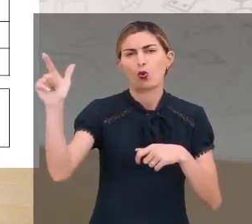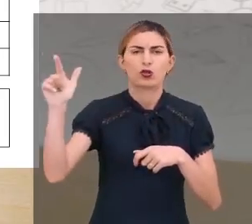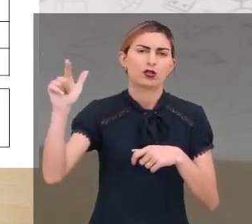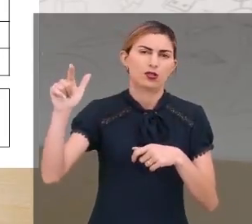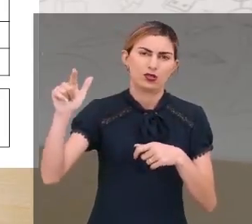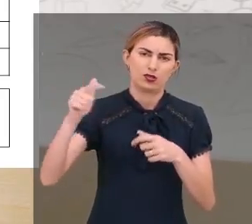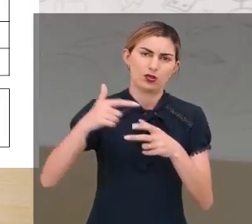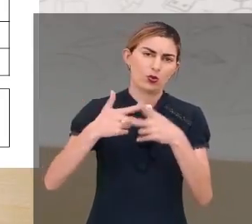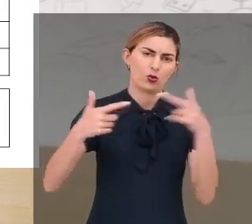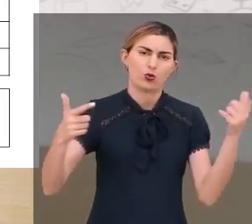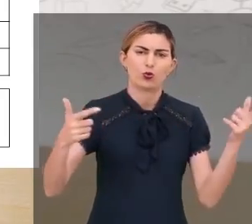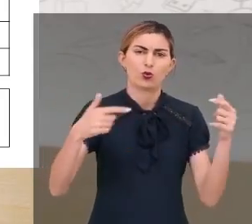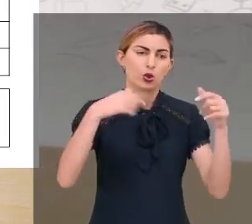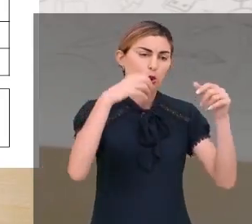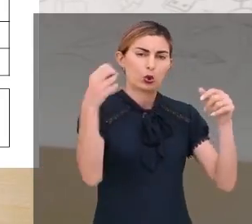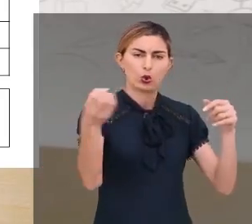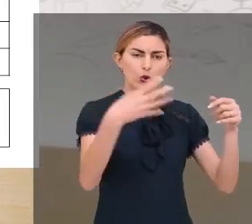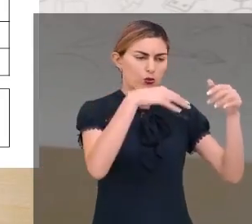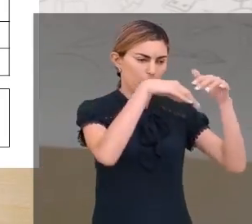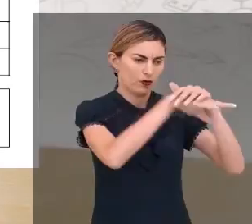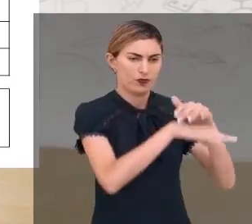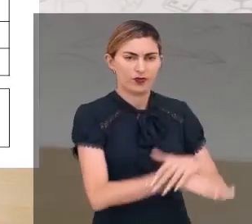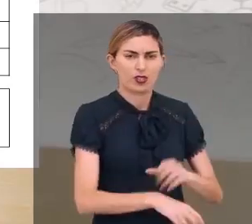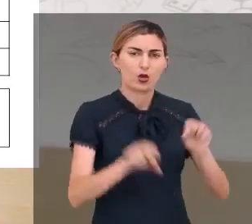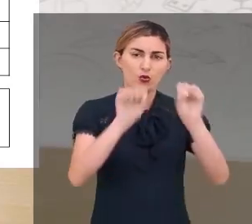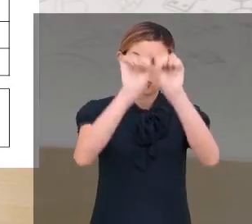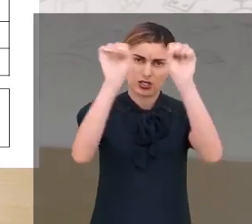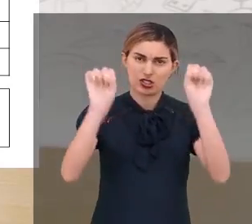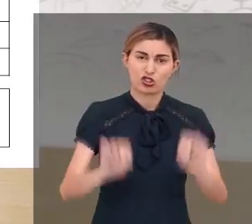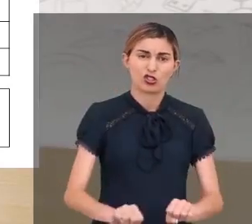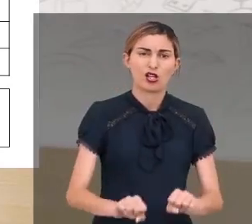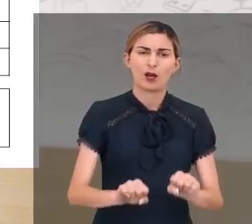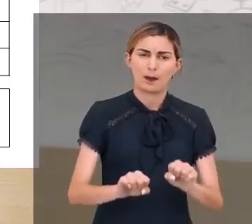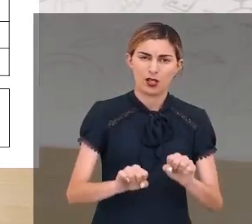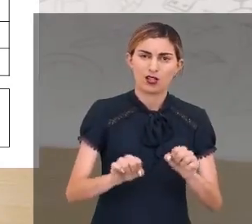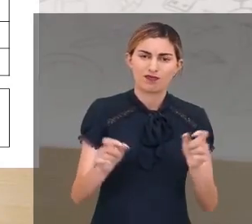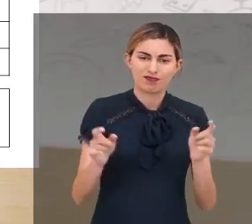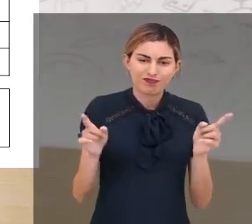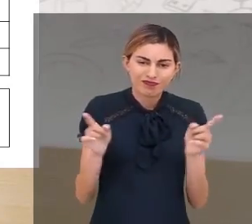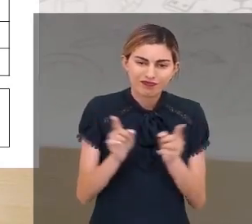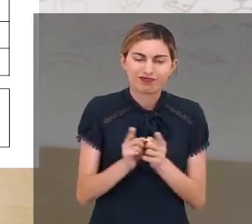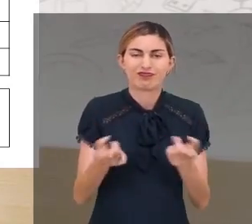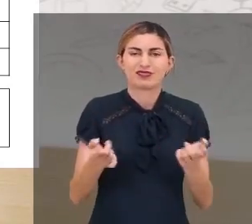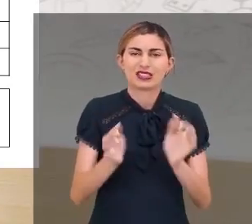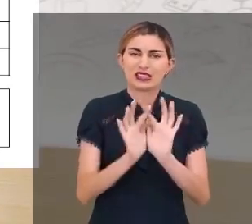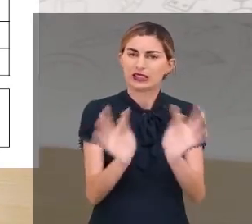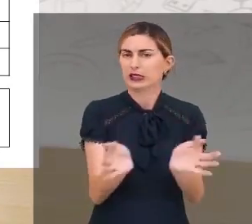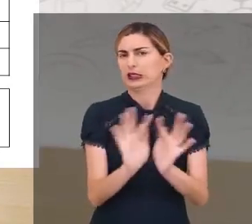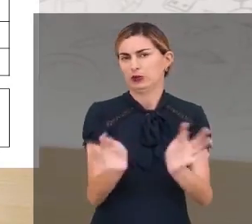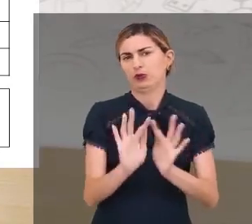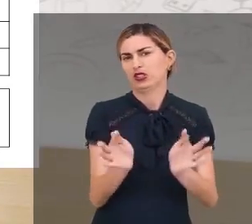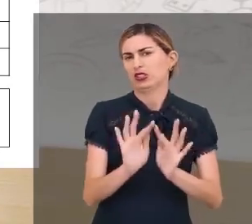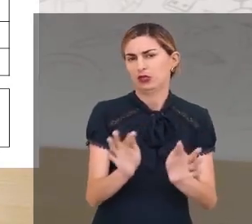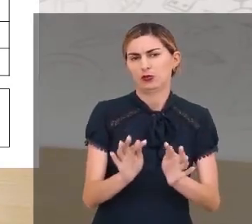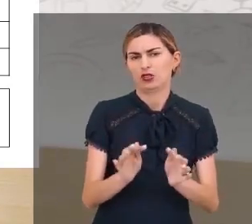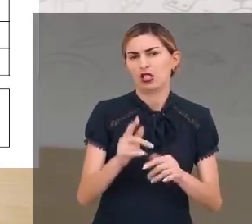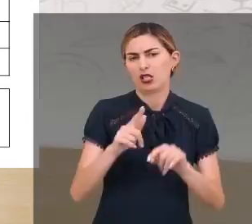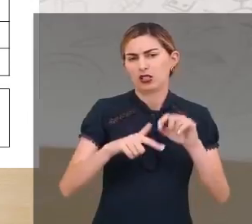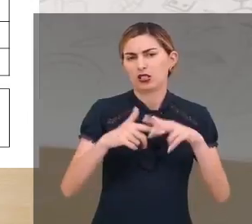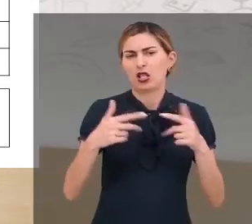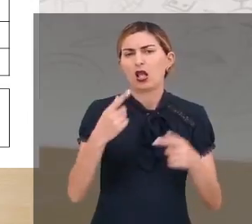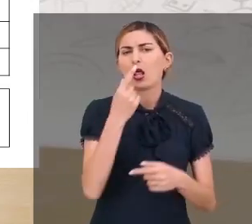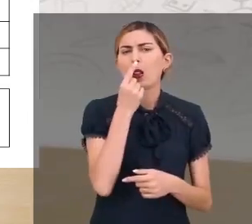dar ampla margem para criar novos códigos, ou seja, é um sistema de codificação restrito. Então, exemplo, nós temos